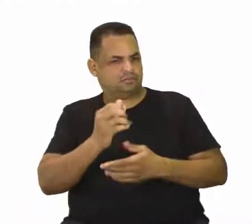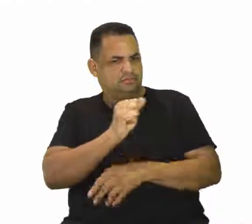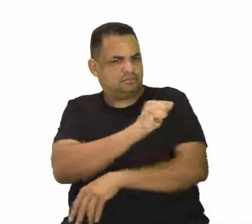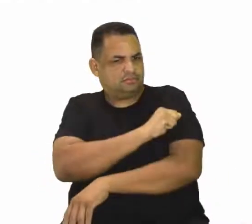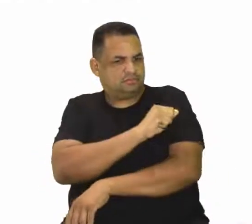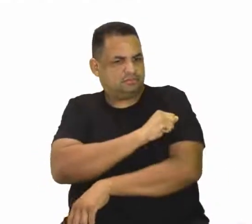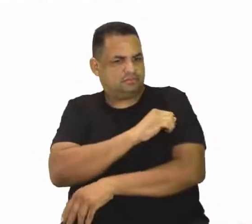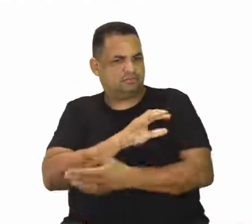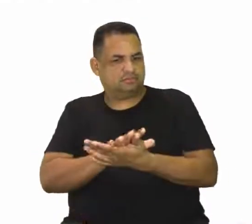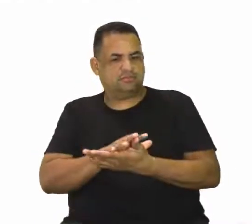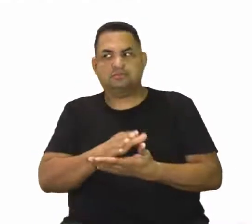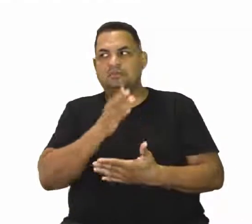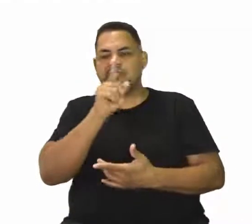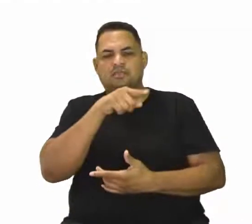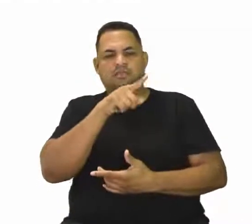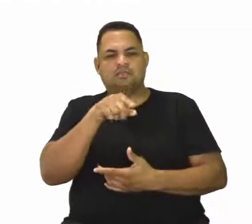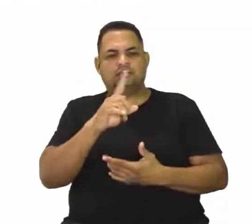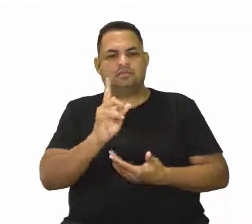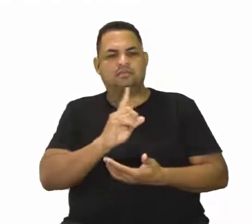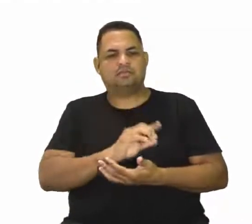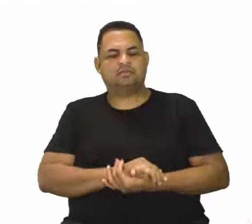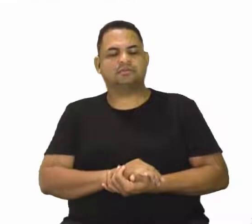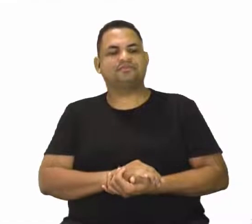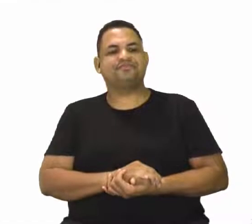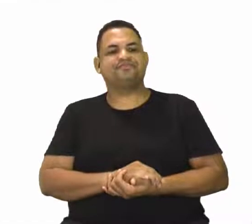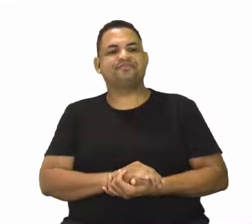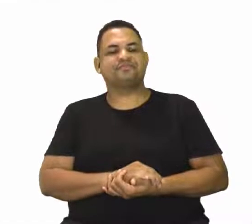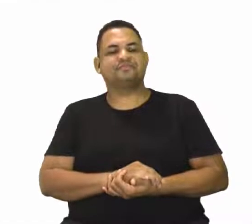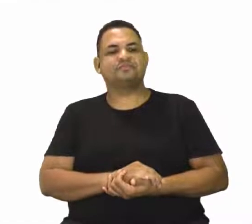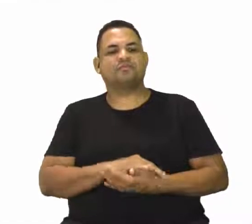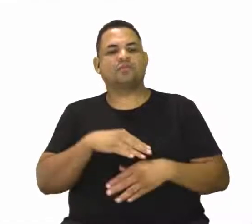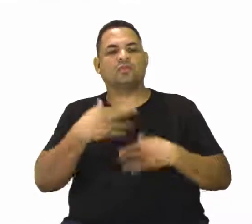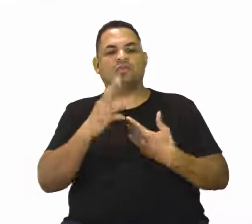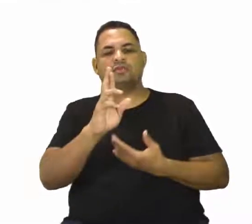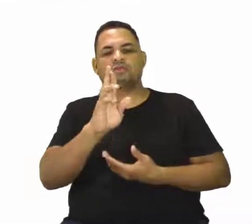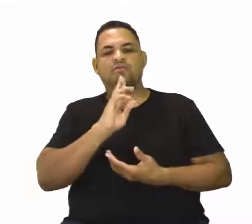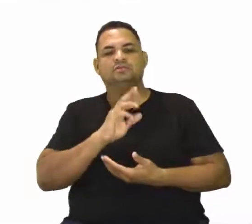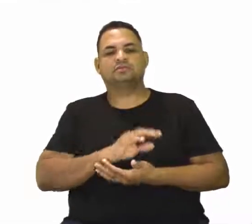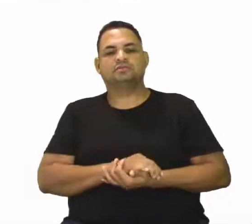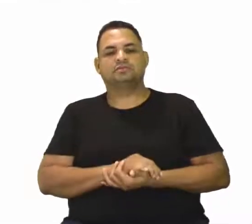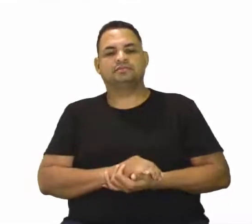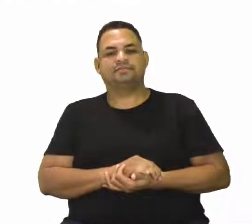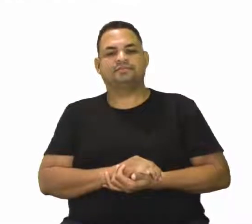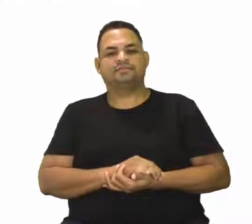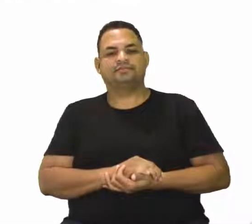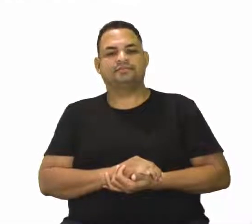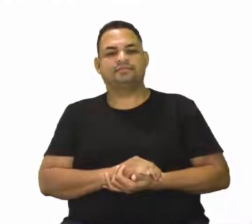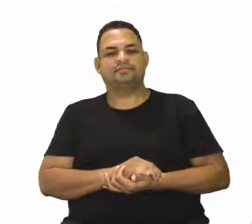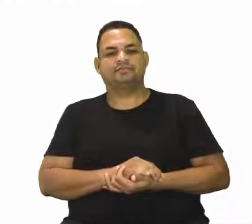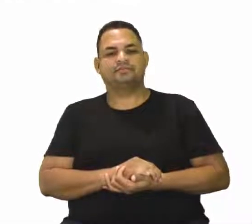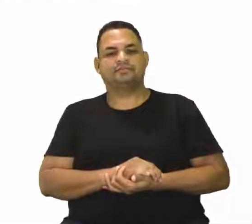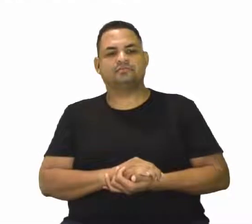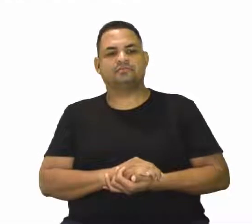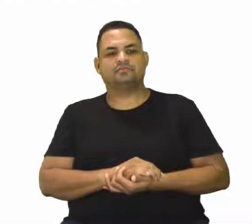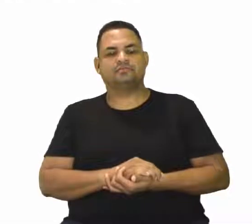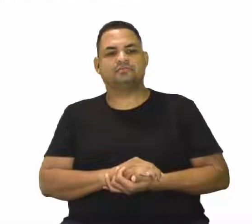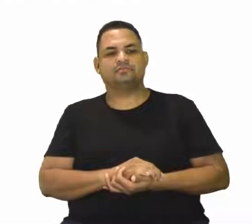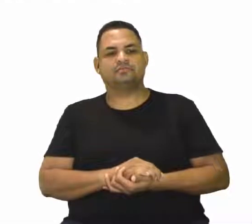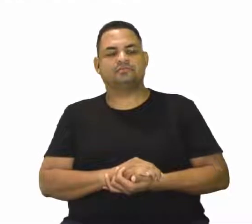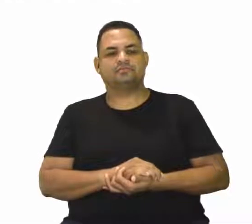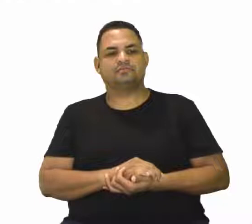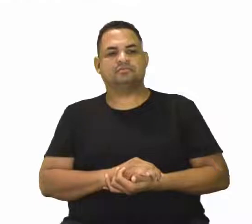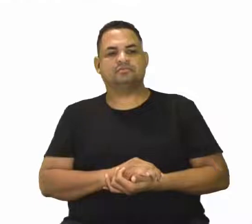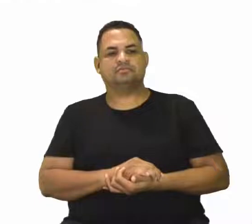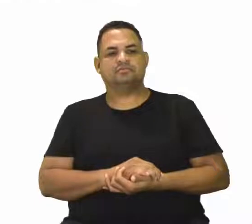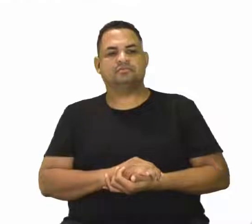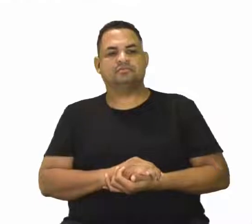E aí Já marcaram já marcou a resposta do quarto a resposta é isso não a